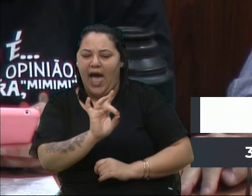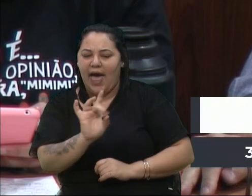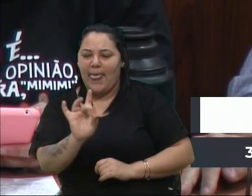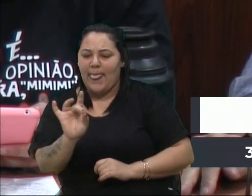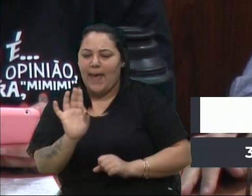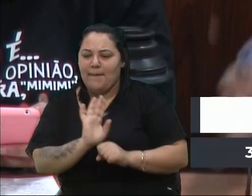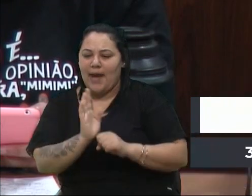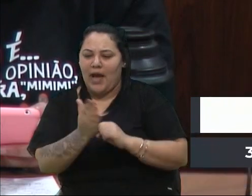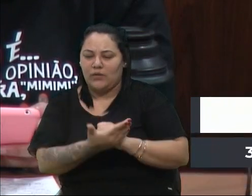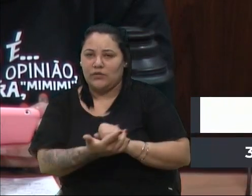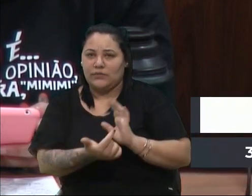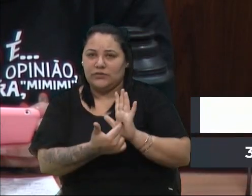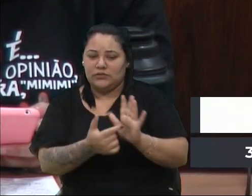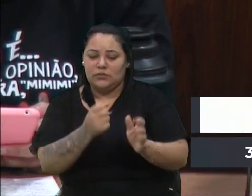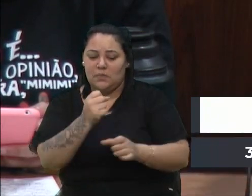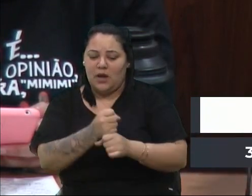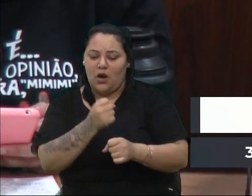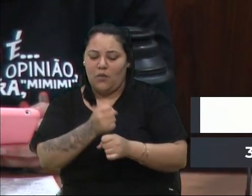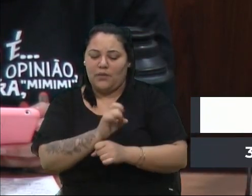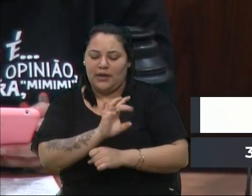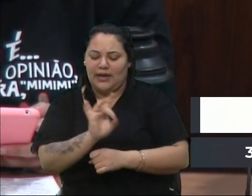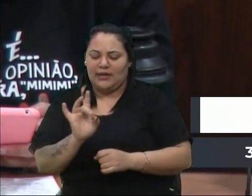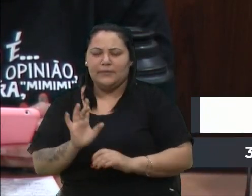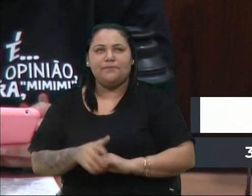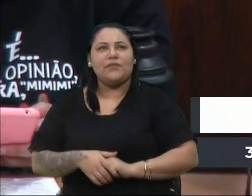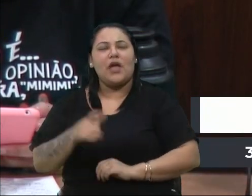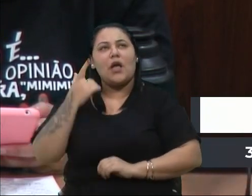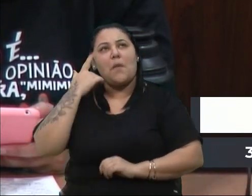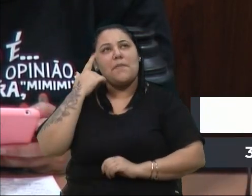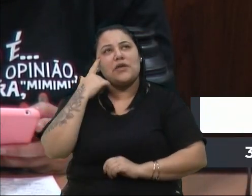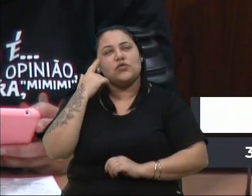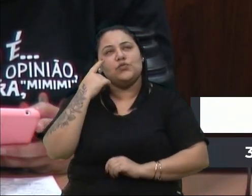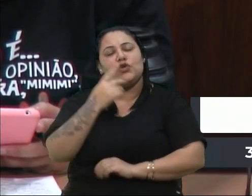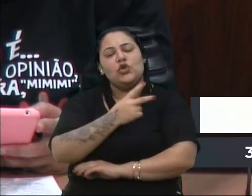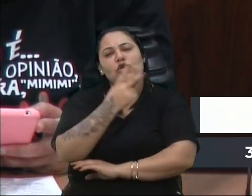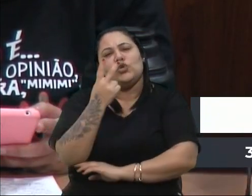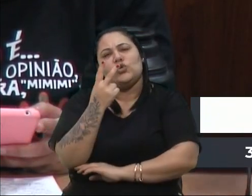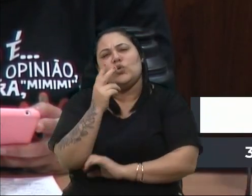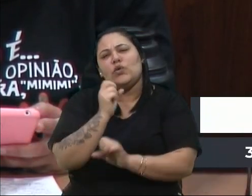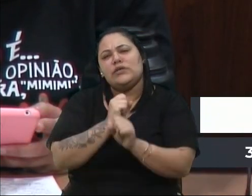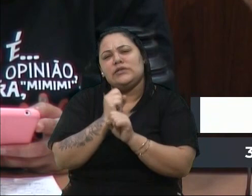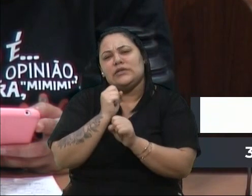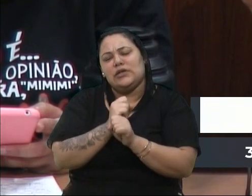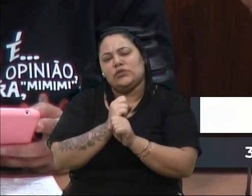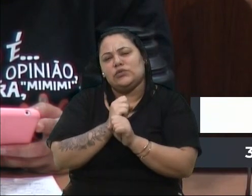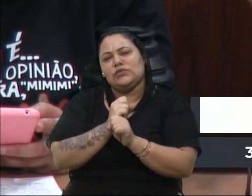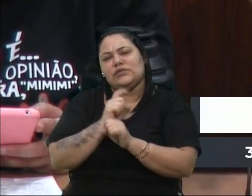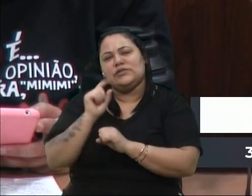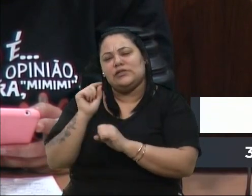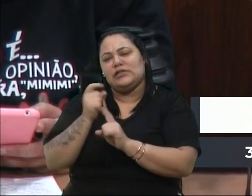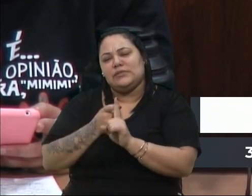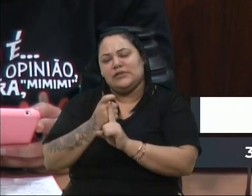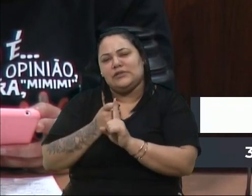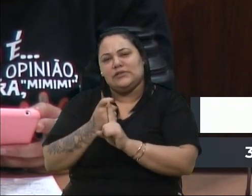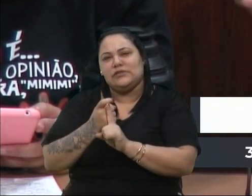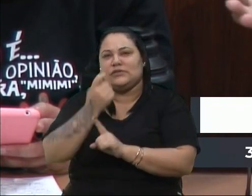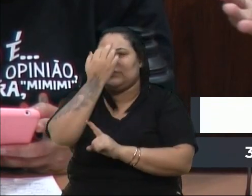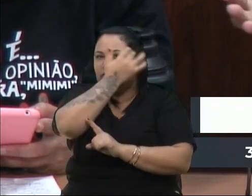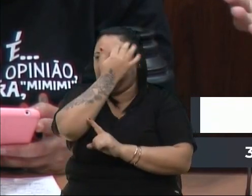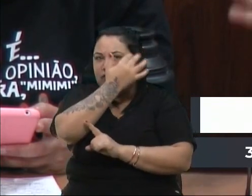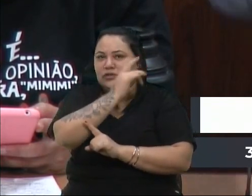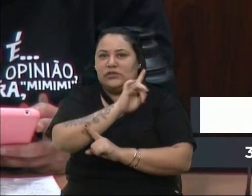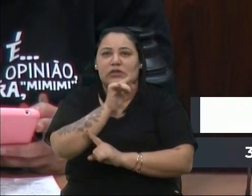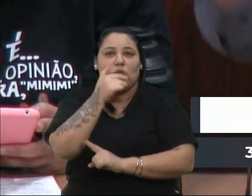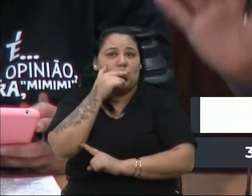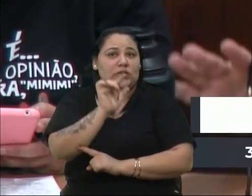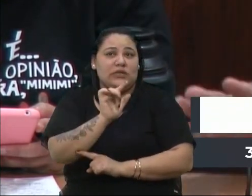cada região. Mas eu fico pensando, se em 2 anos e 10 meses o prefeito não conseguir apresentar uma obra em cada região, é porque de fato tem um